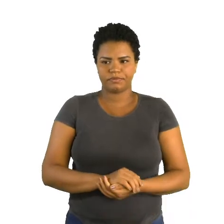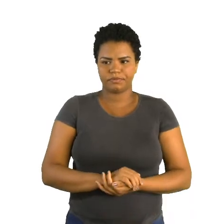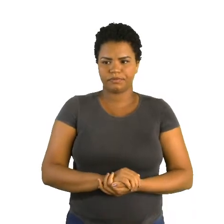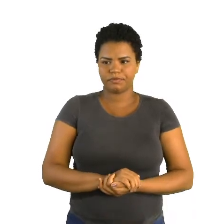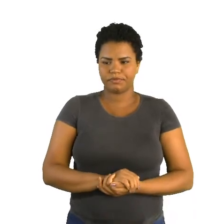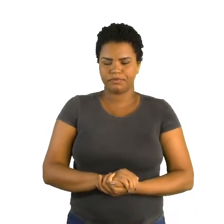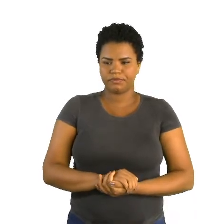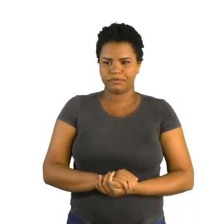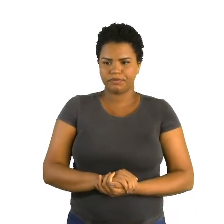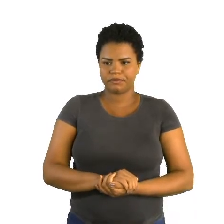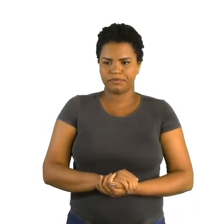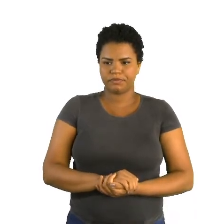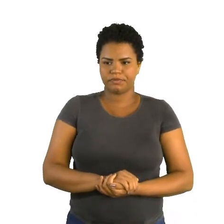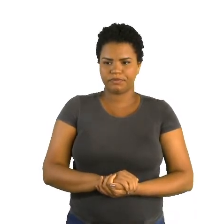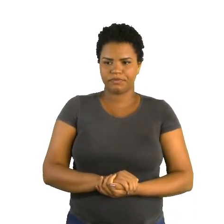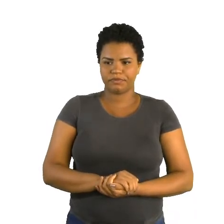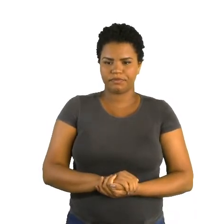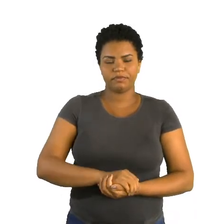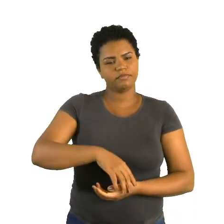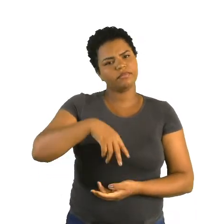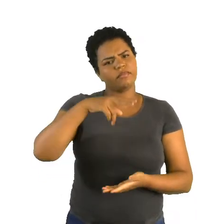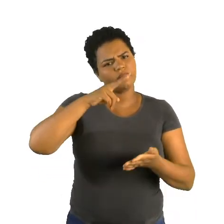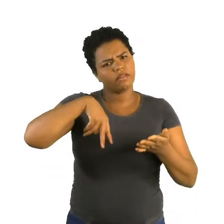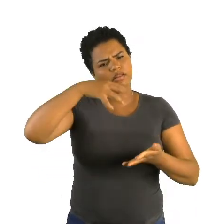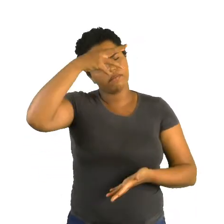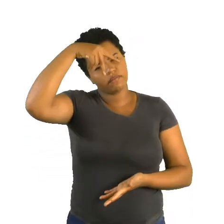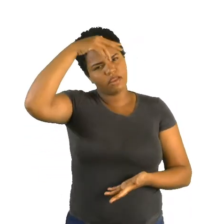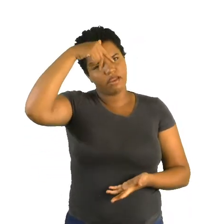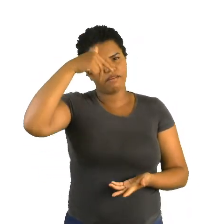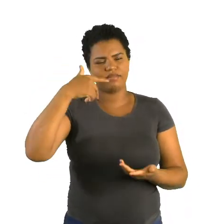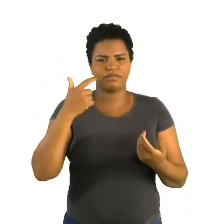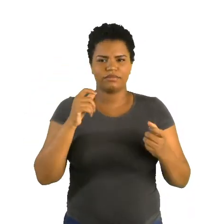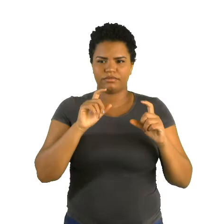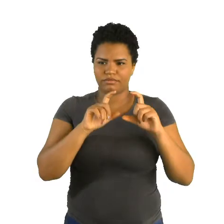tirinha. Mônica é dentuça.